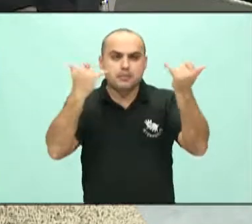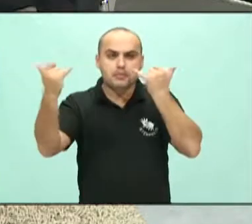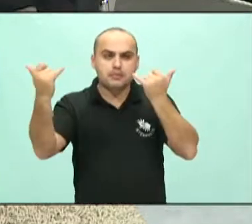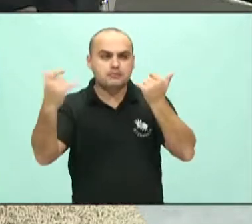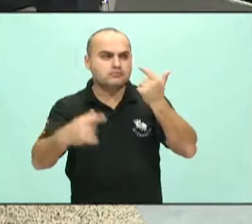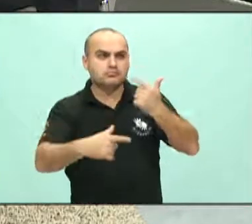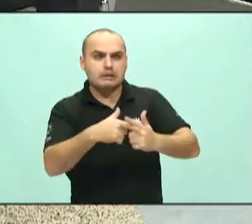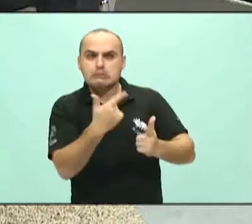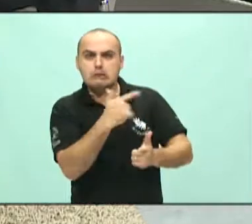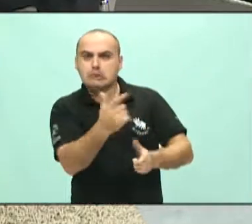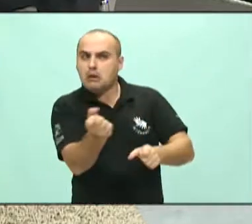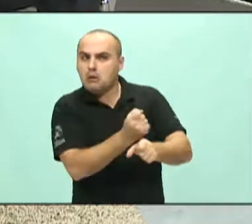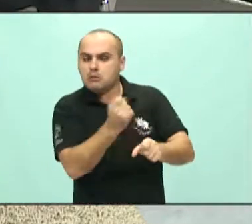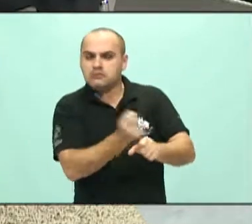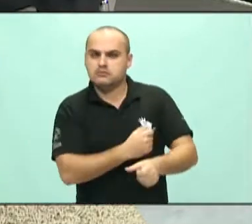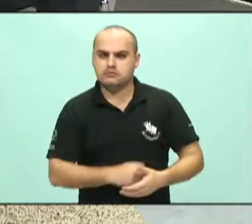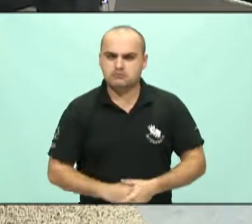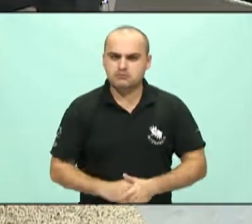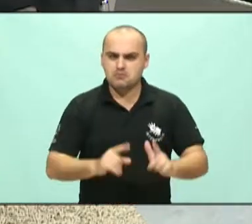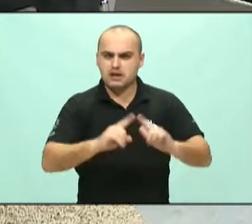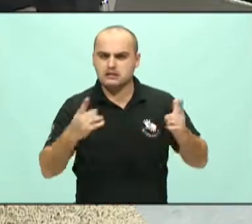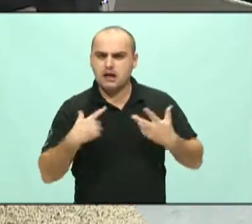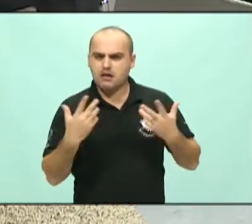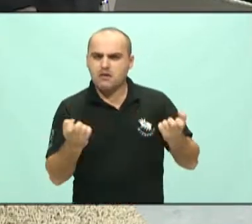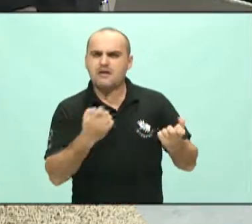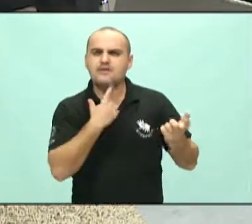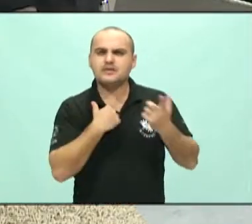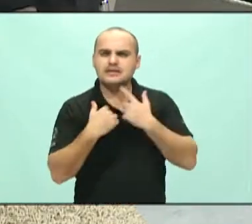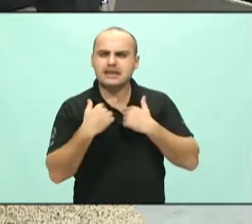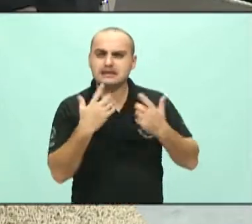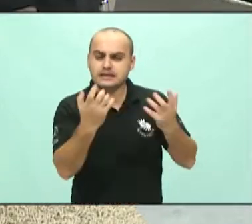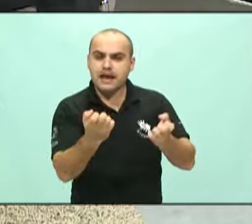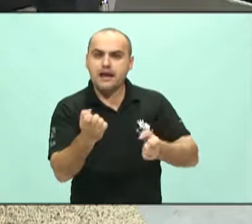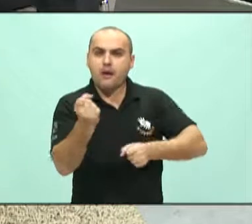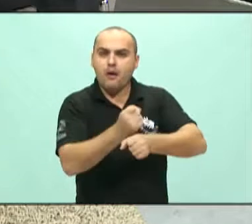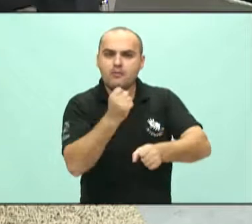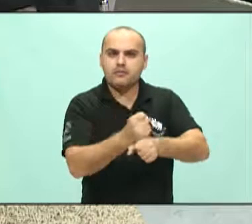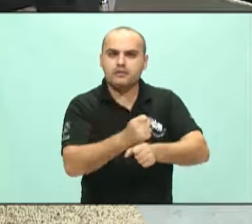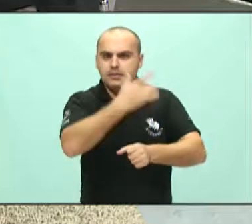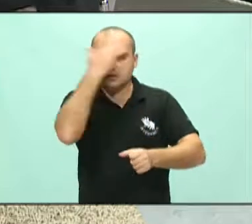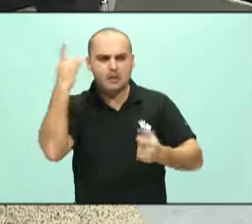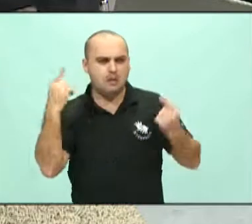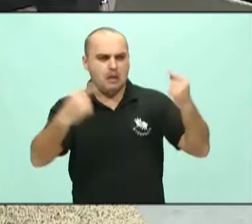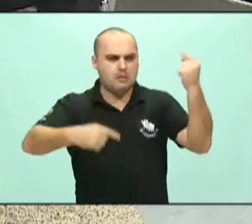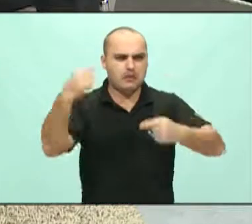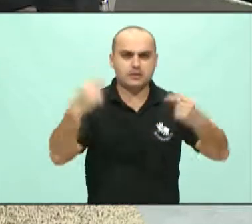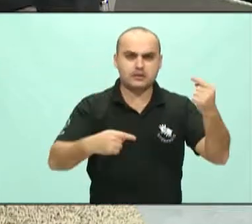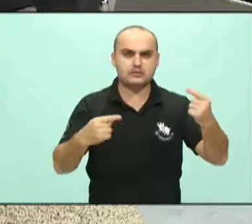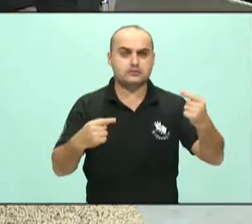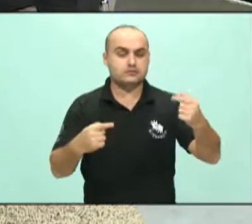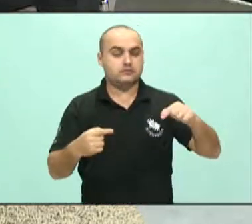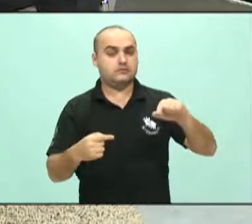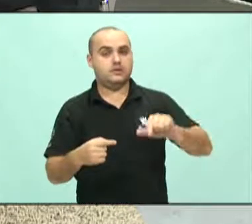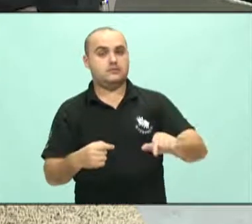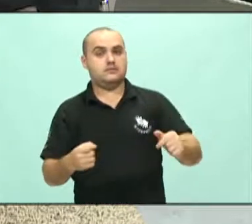obra. Agora, por existir a vontade de fazer, isso é uma novidade para